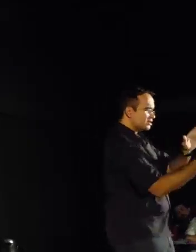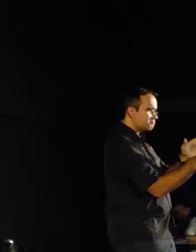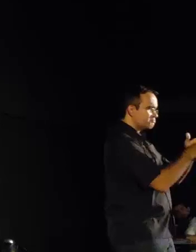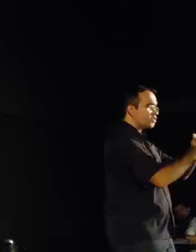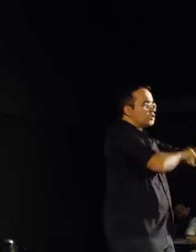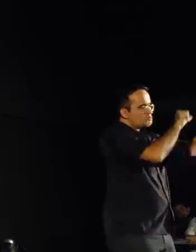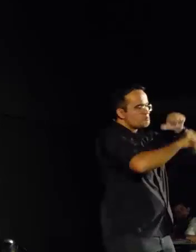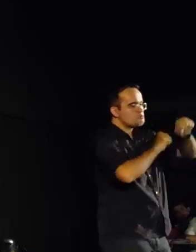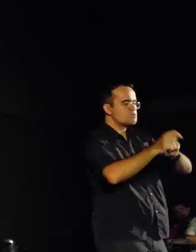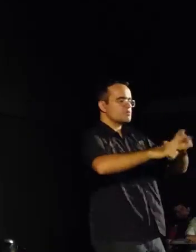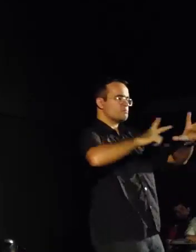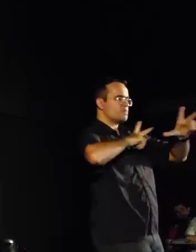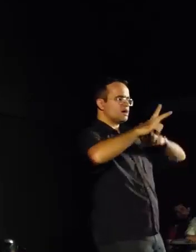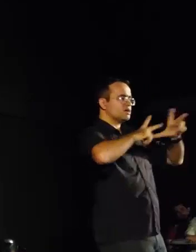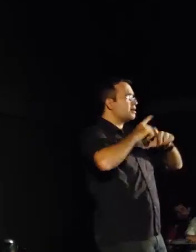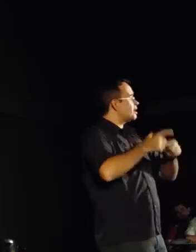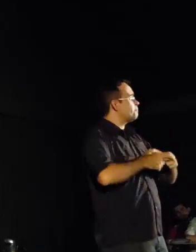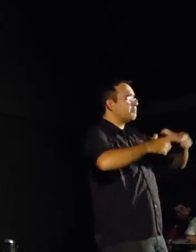puras e simples.